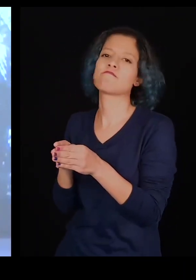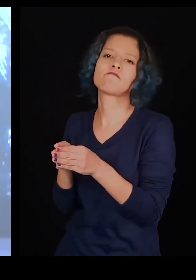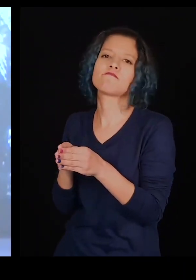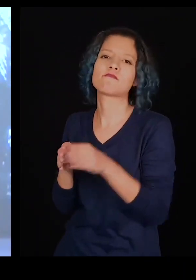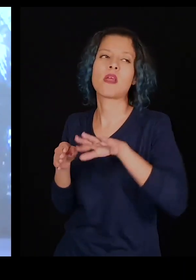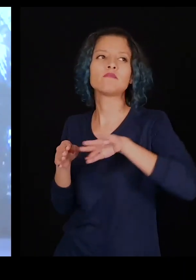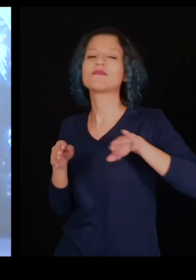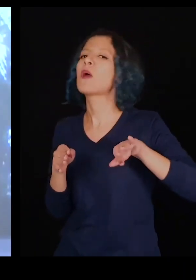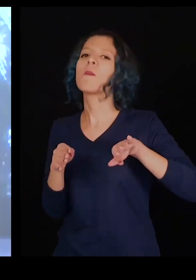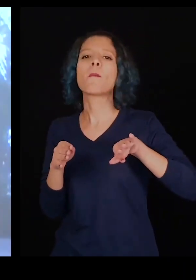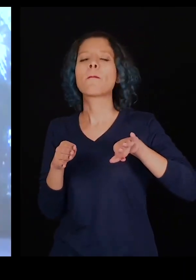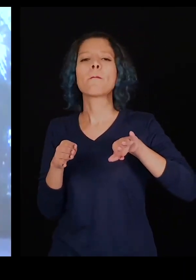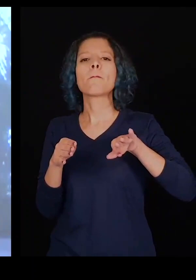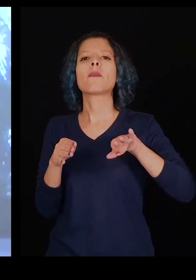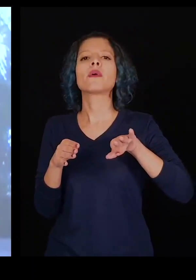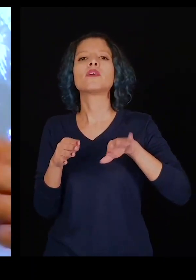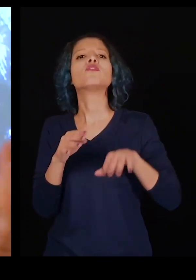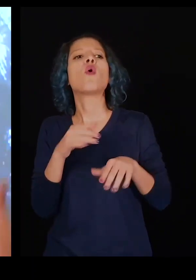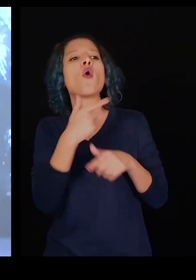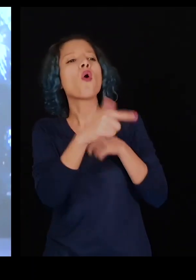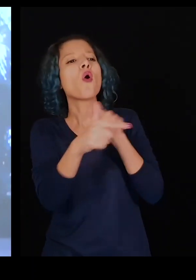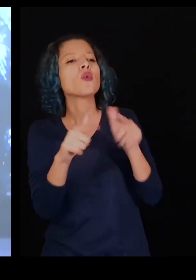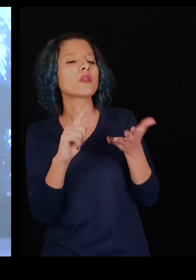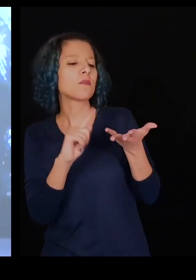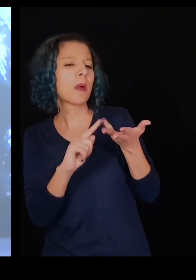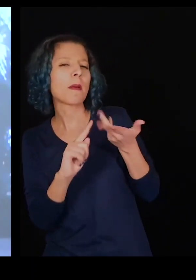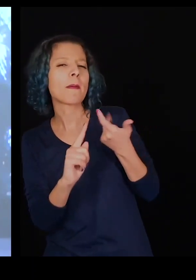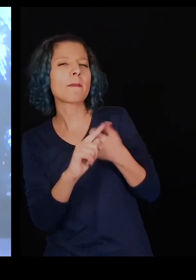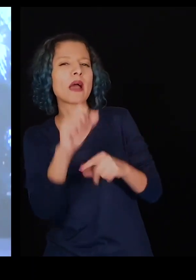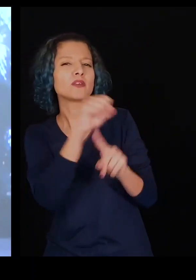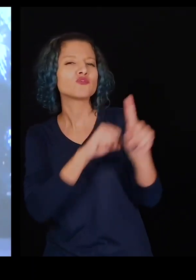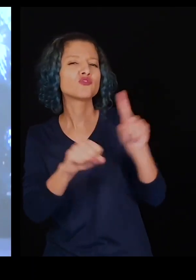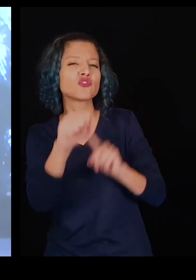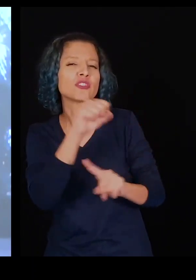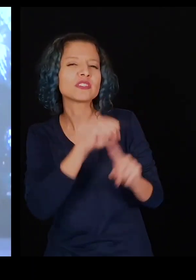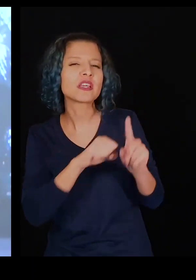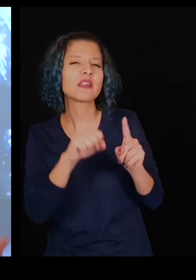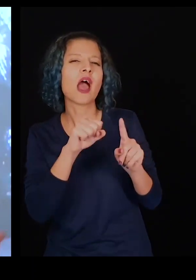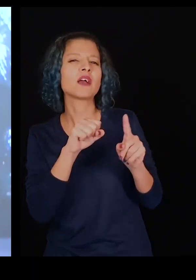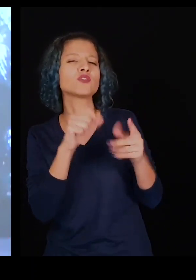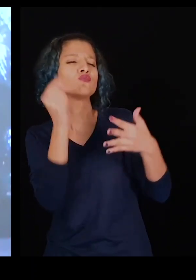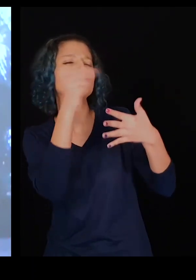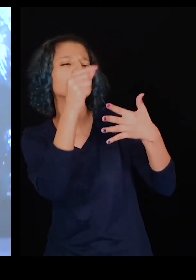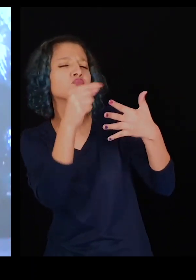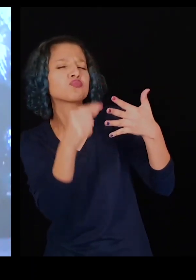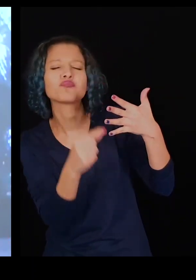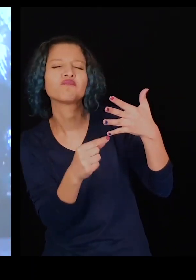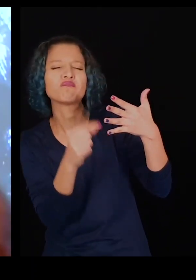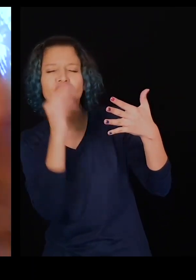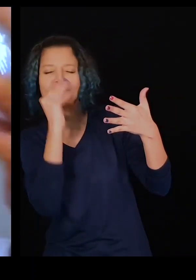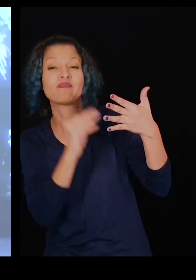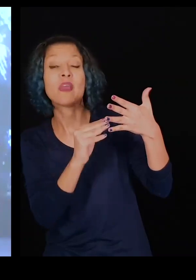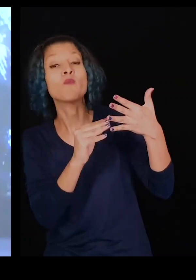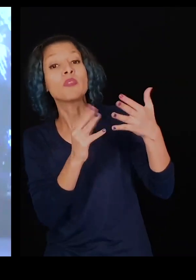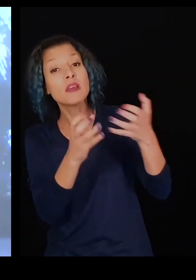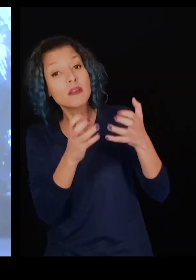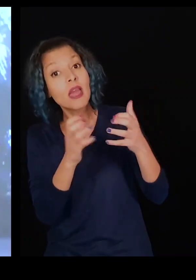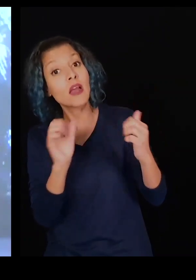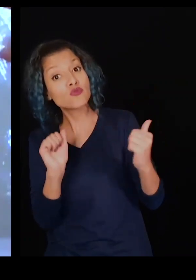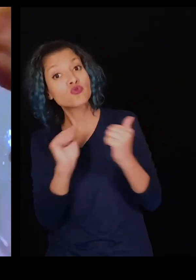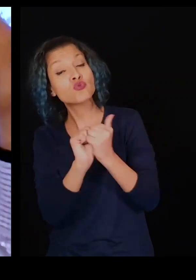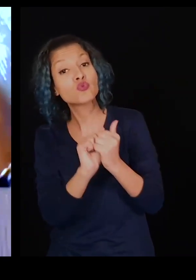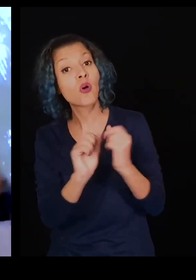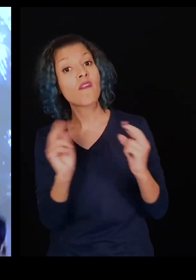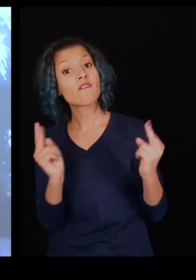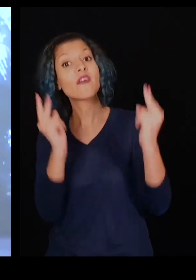forma de tratar as questões da sociedade dentro de uma visão, inclusive, de geração de valor compartilhado. Às vezes